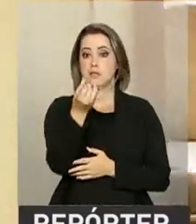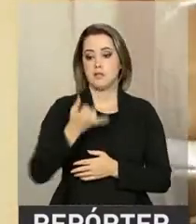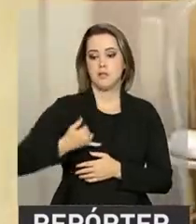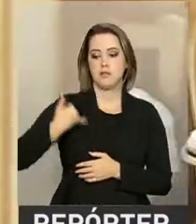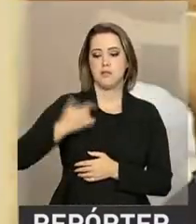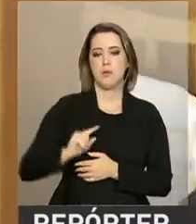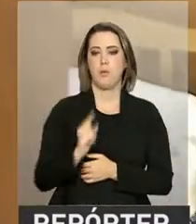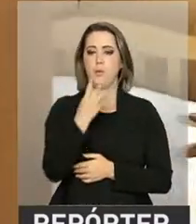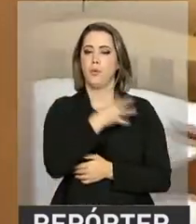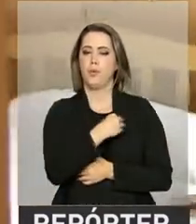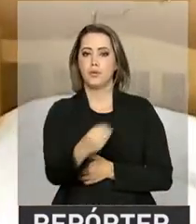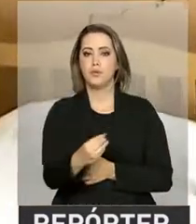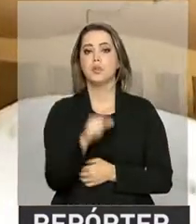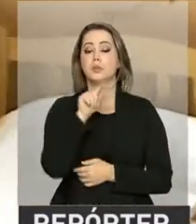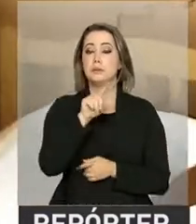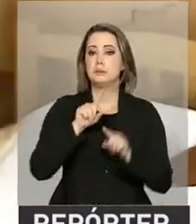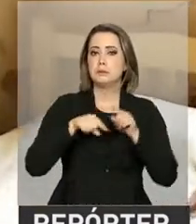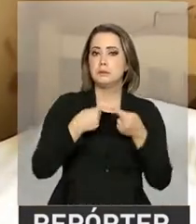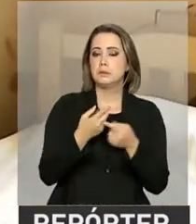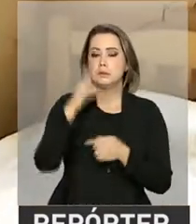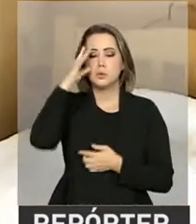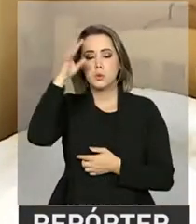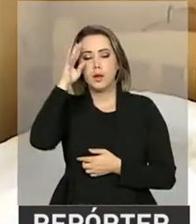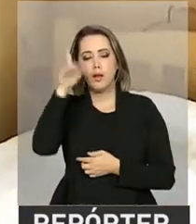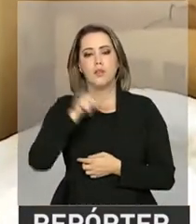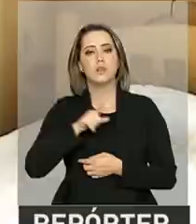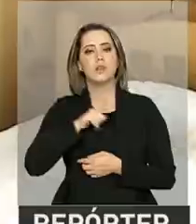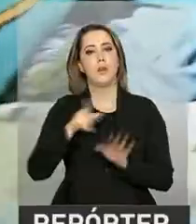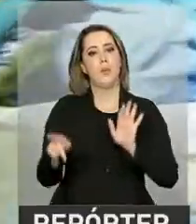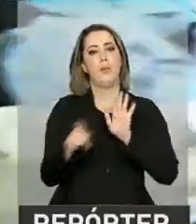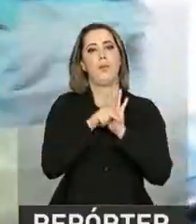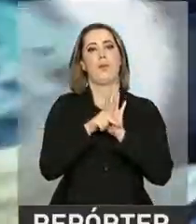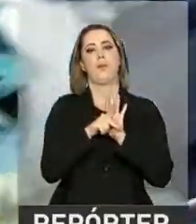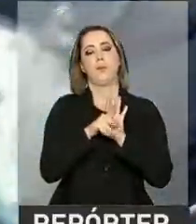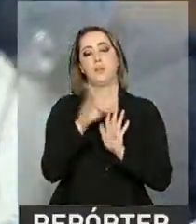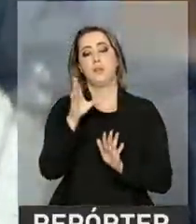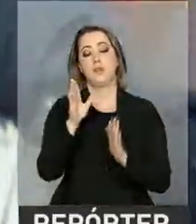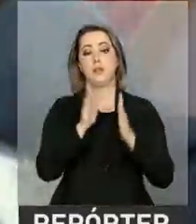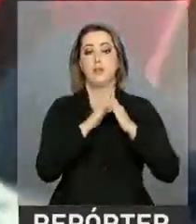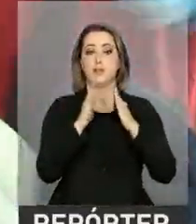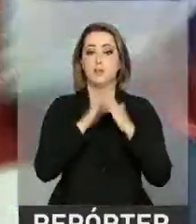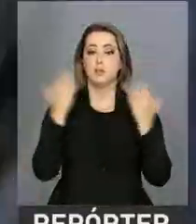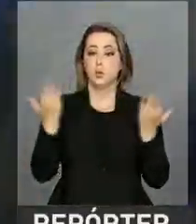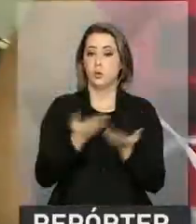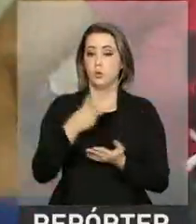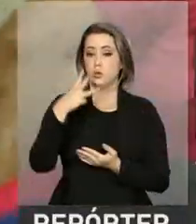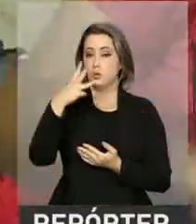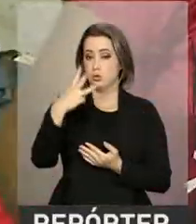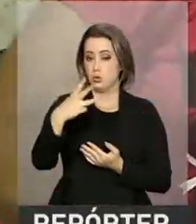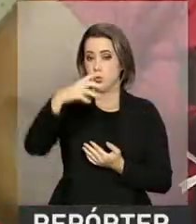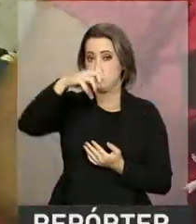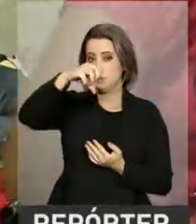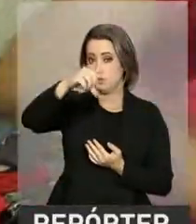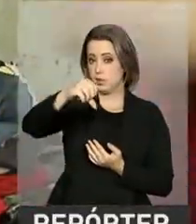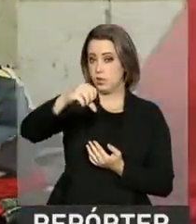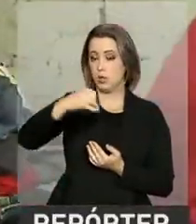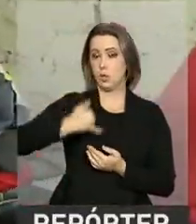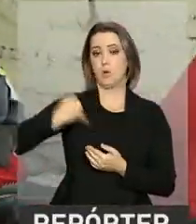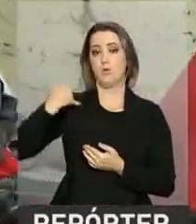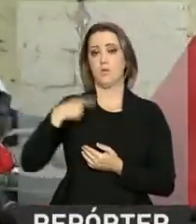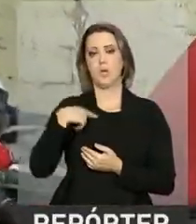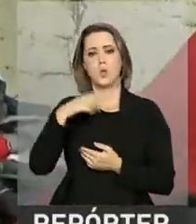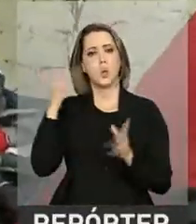idade, quando teve o primeiro filho, Silene de Souza sonha em ter uma casa própria. Hoje, aos 39 anos, com 4 filhos, ela